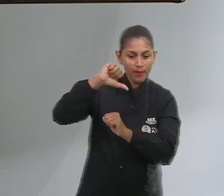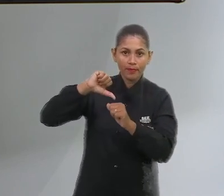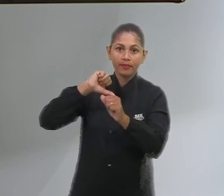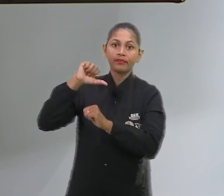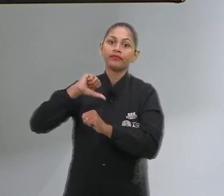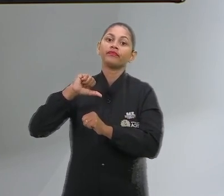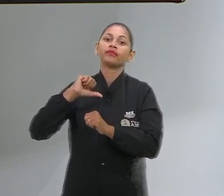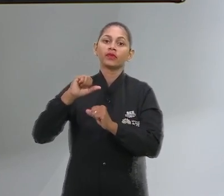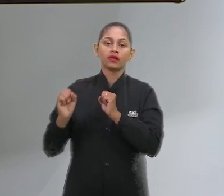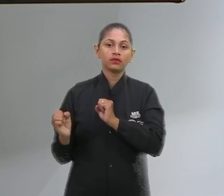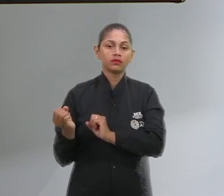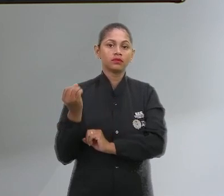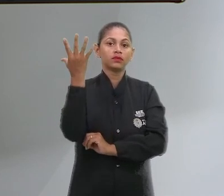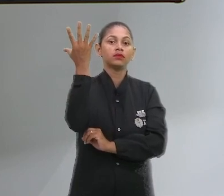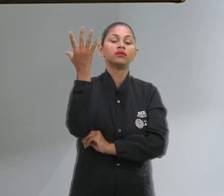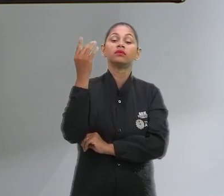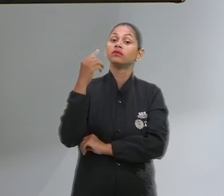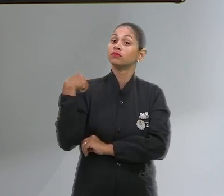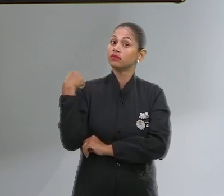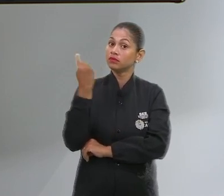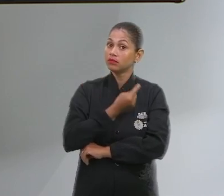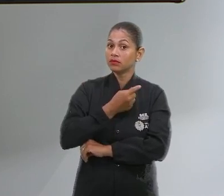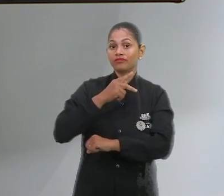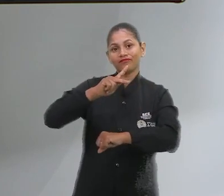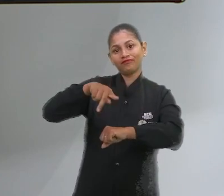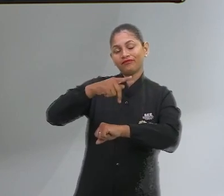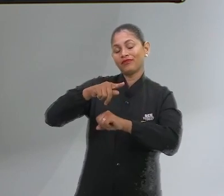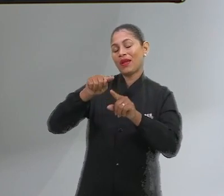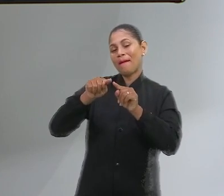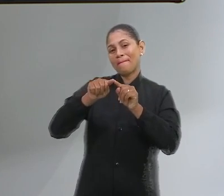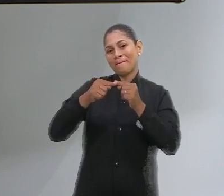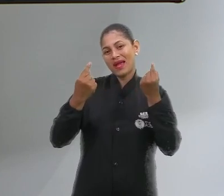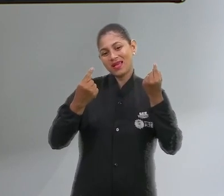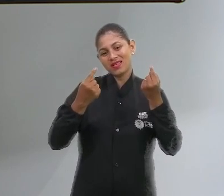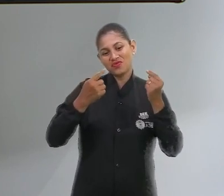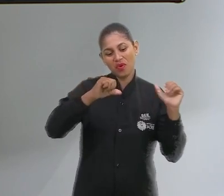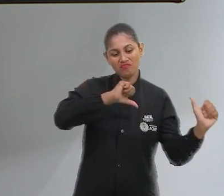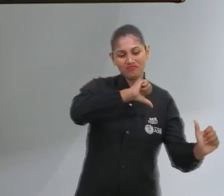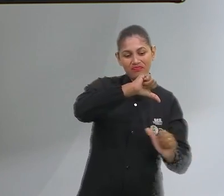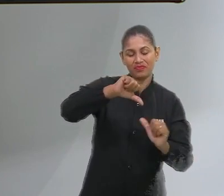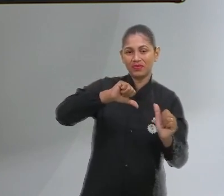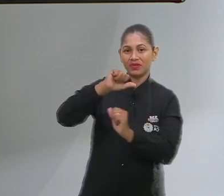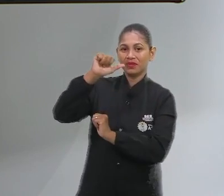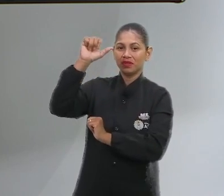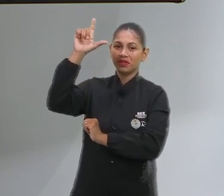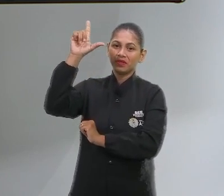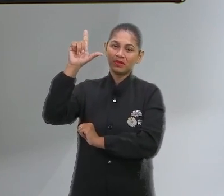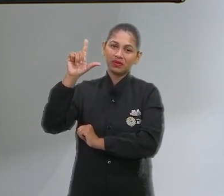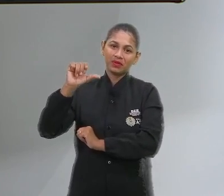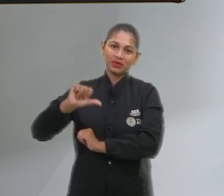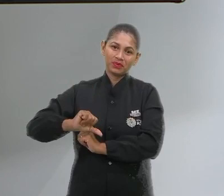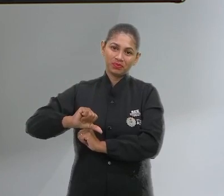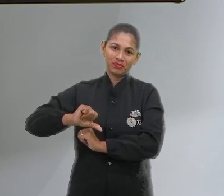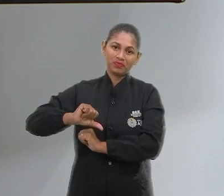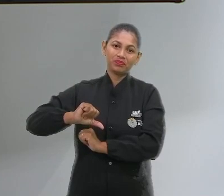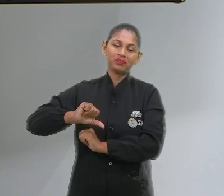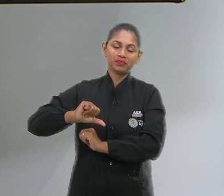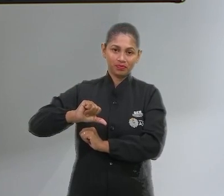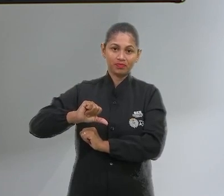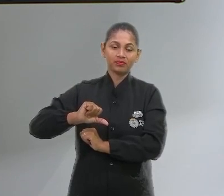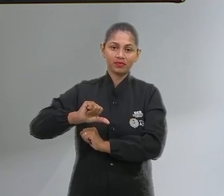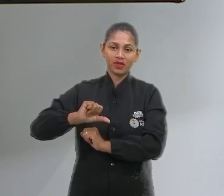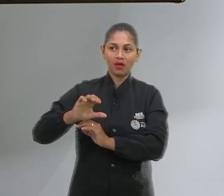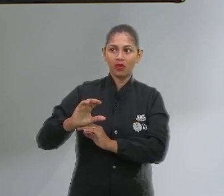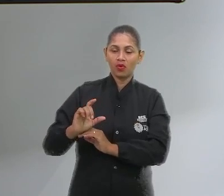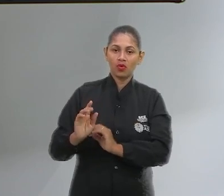país. Só que uma mobilidade decrescente, não uma mobilidade ascendente,